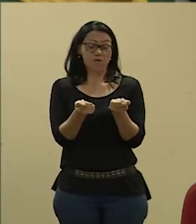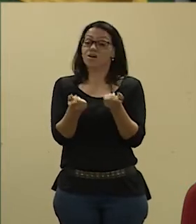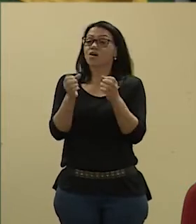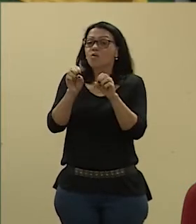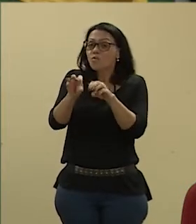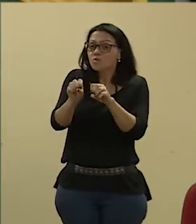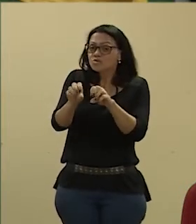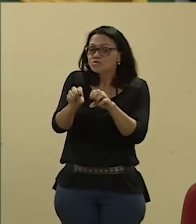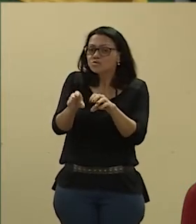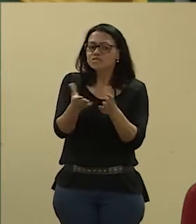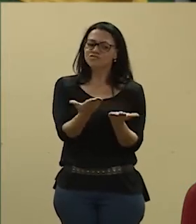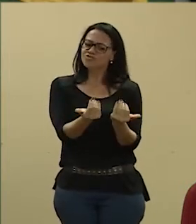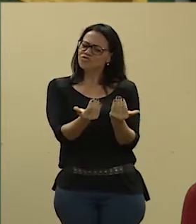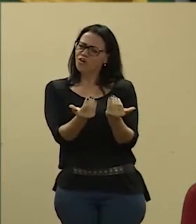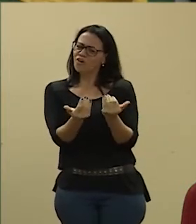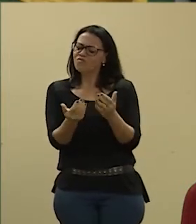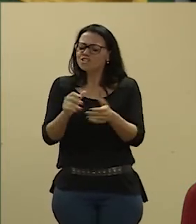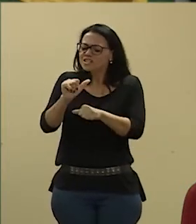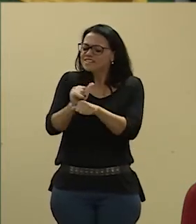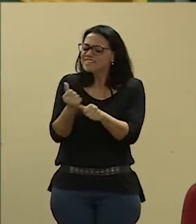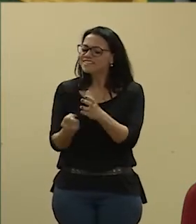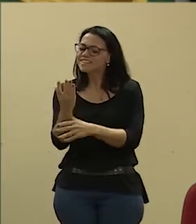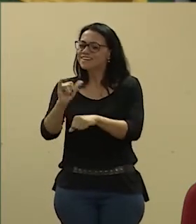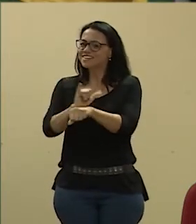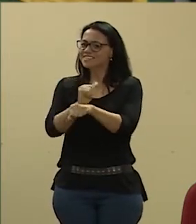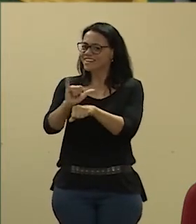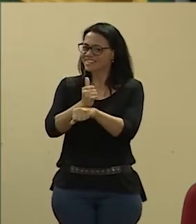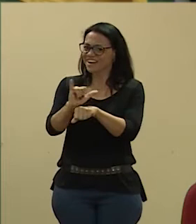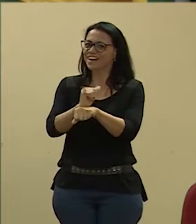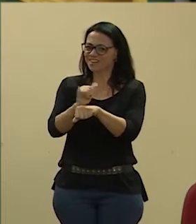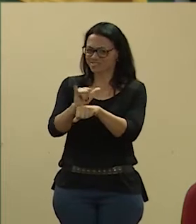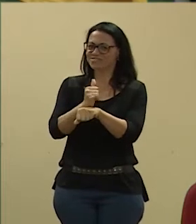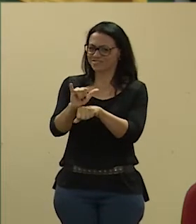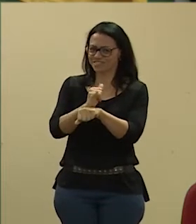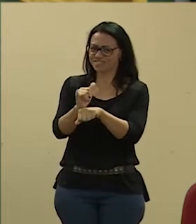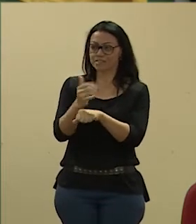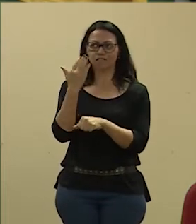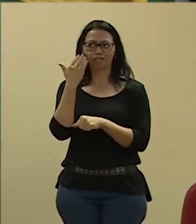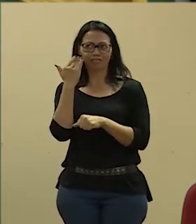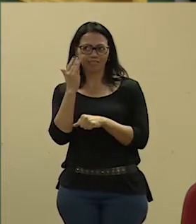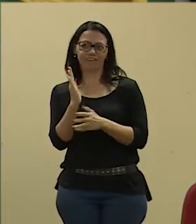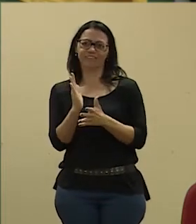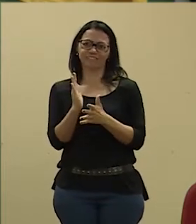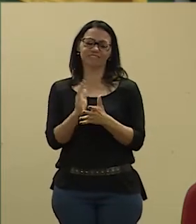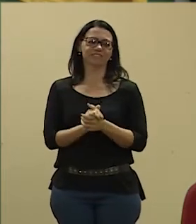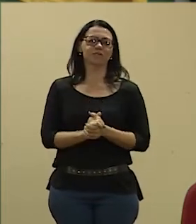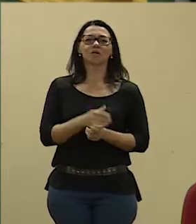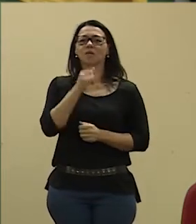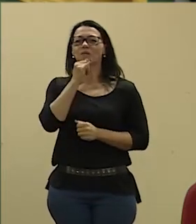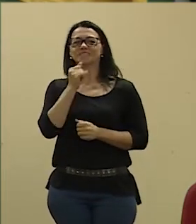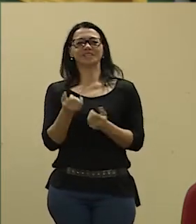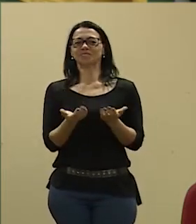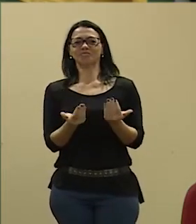tem que saber dialogar net não pode ser simplesmente chegar e imitando o conteúdo nosso meio tem que entender hoje o jovem pode querer